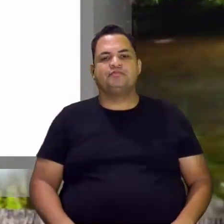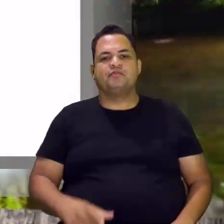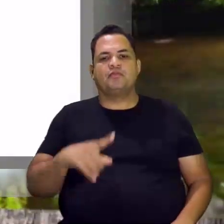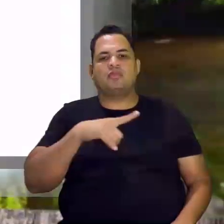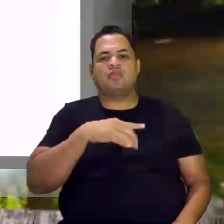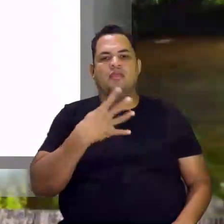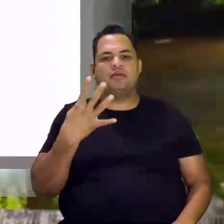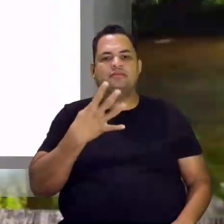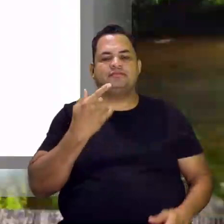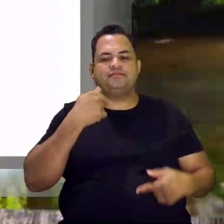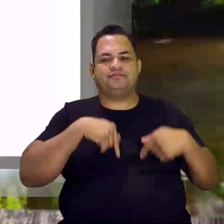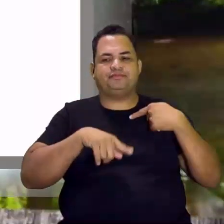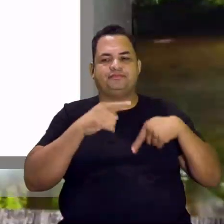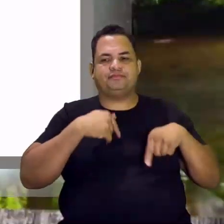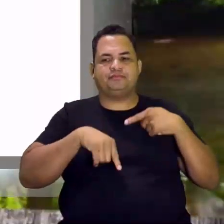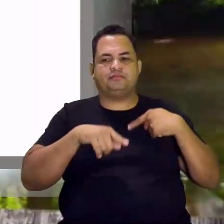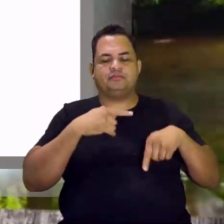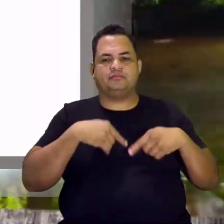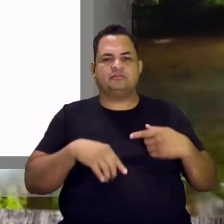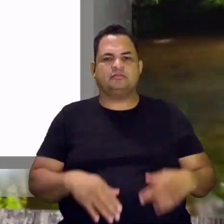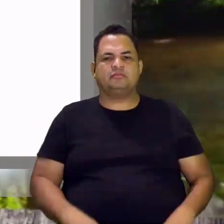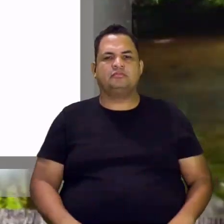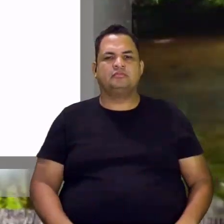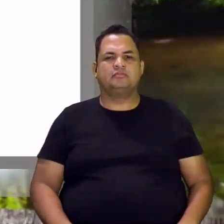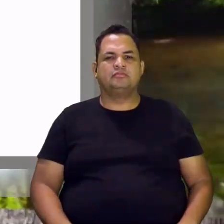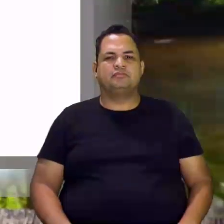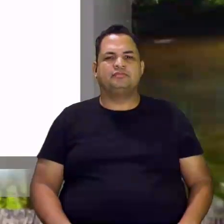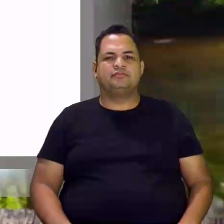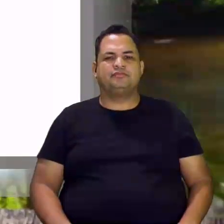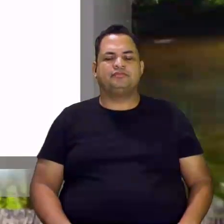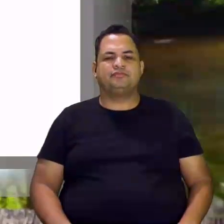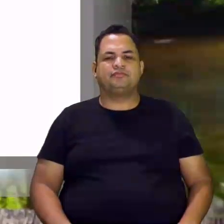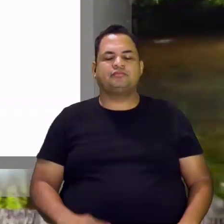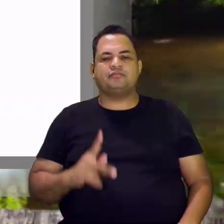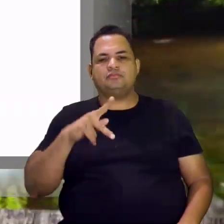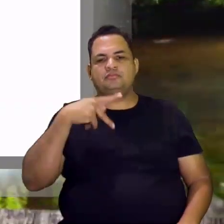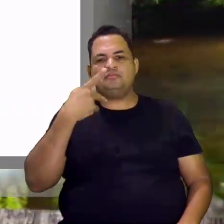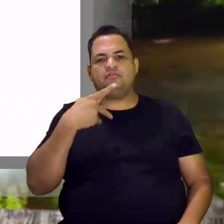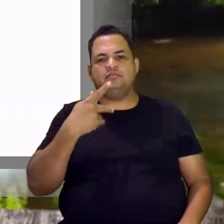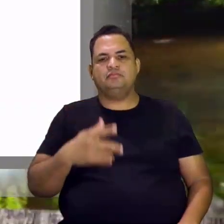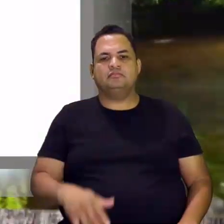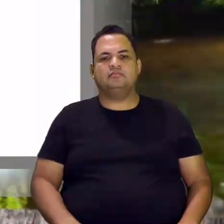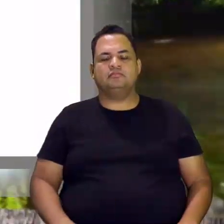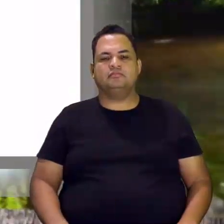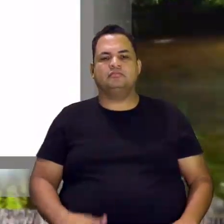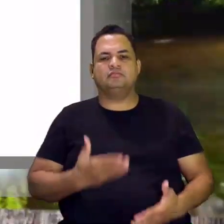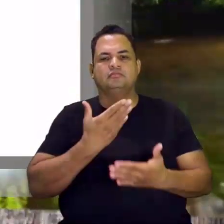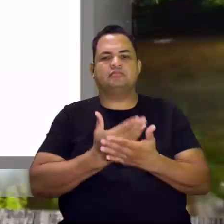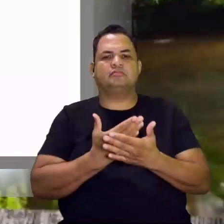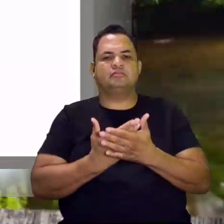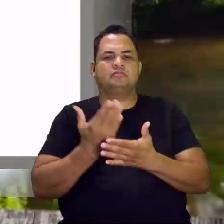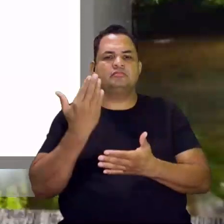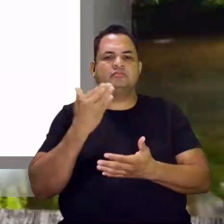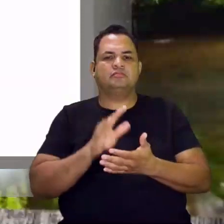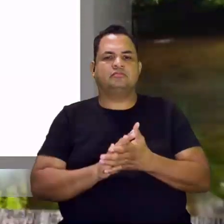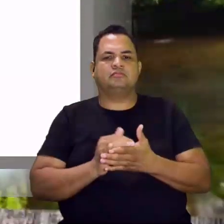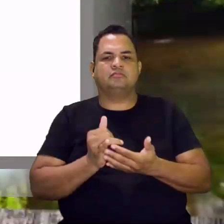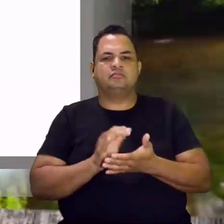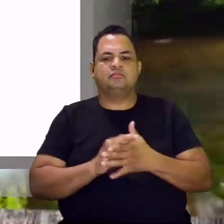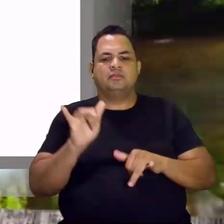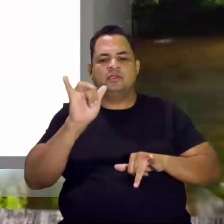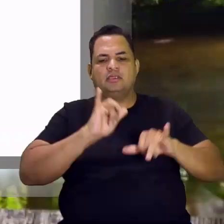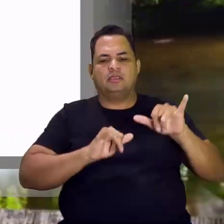4 vias metabólicas. E aí a gente falou na aula, né, passada sobre a